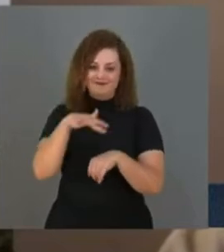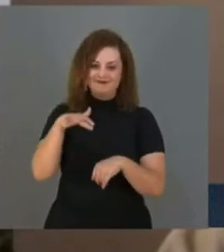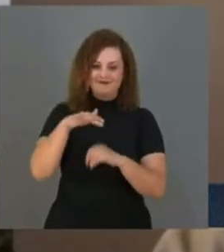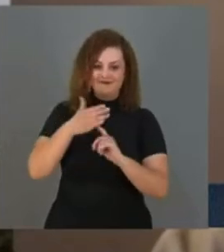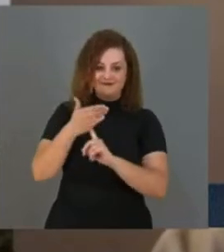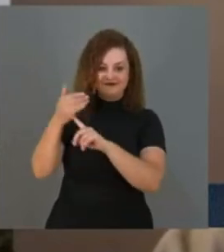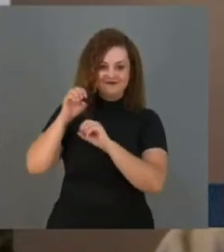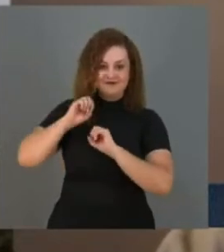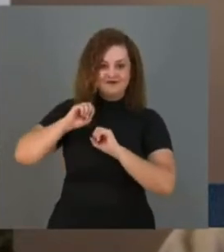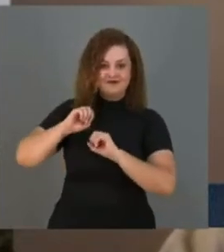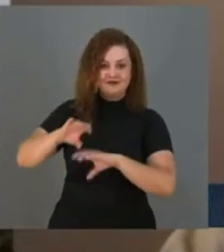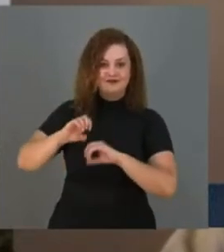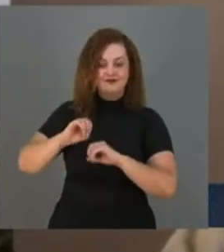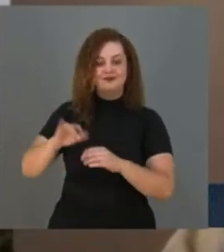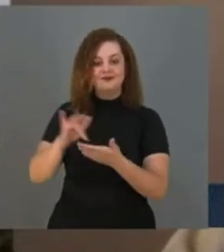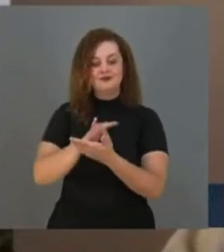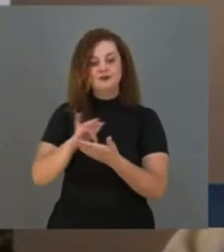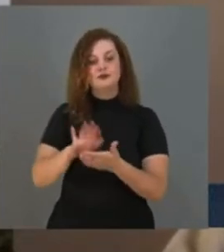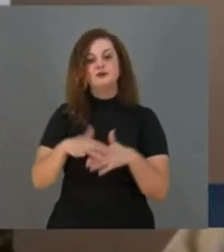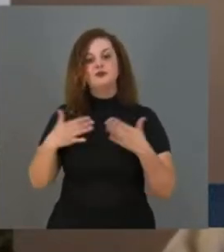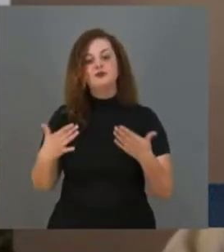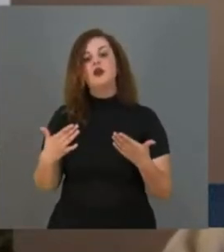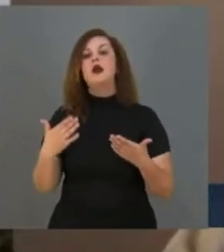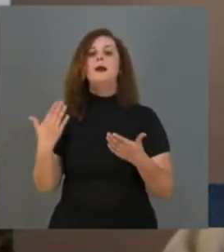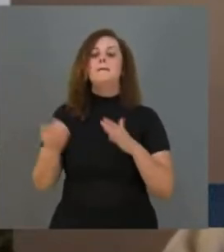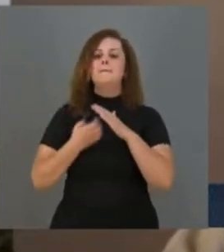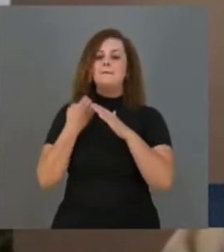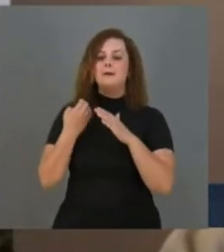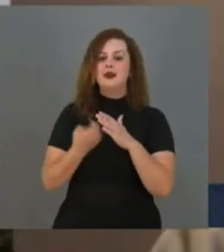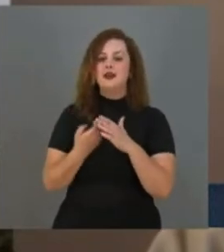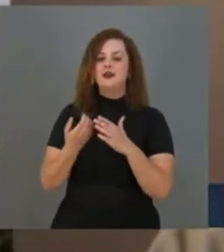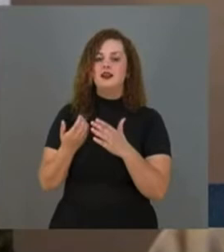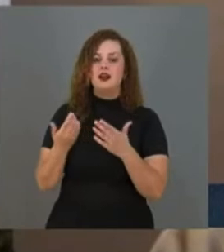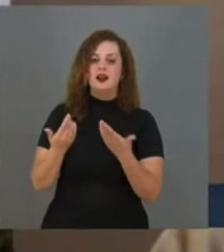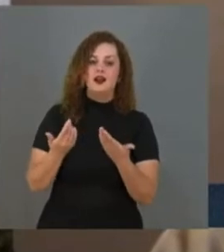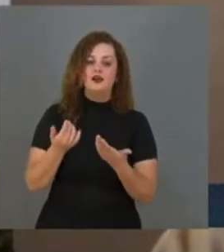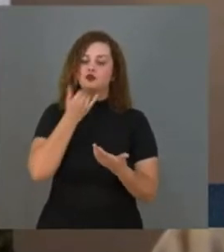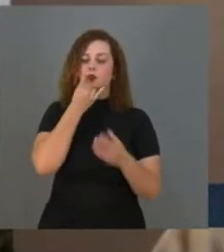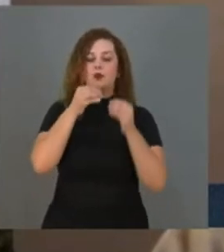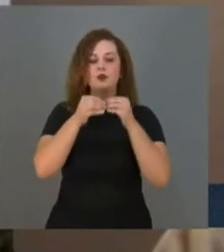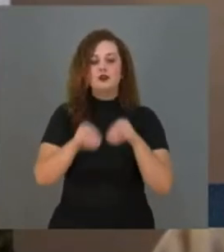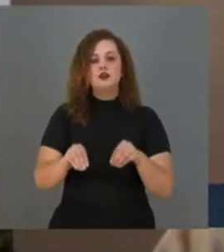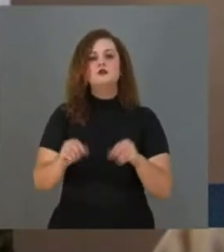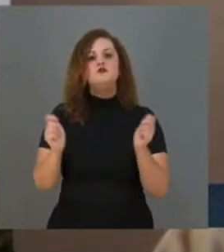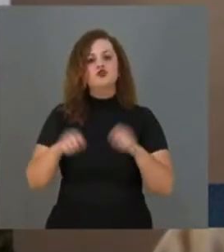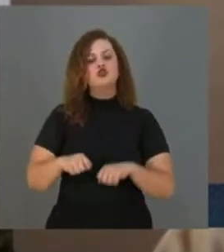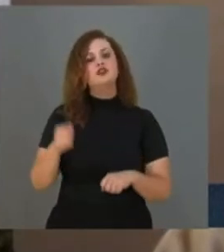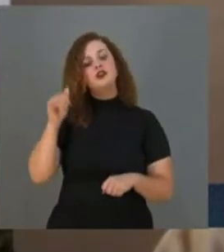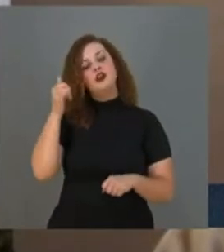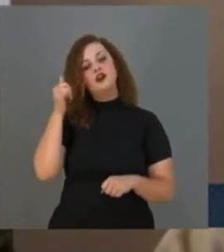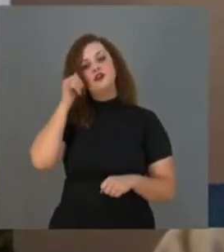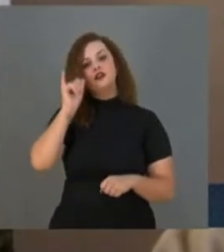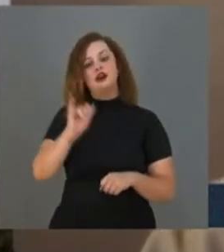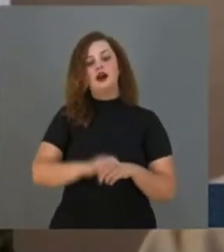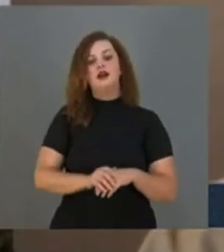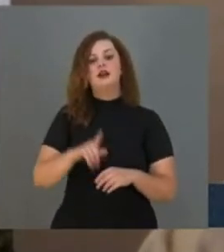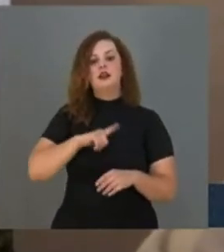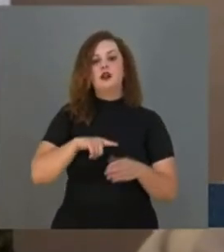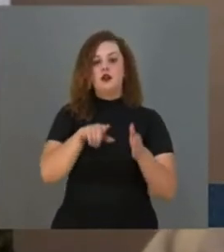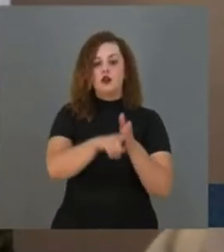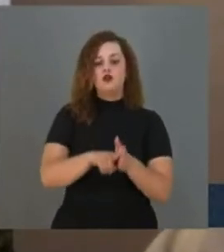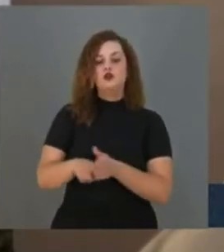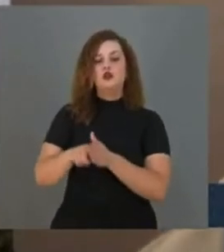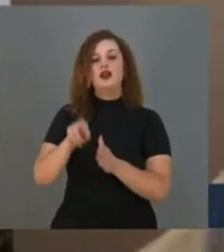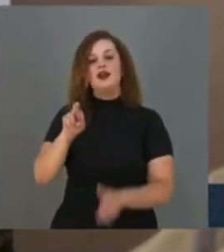do país gera perdas econômicas que poderiam ser evitadas. Segundo um relatório da consultoria RTI,